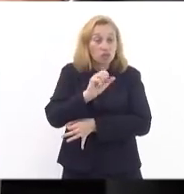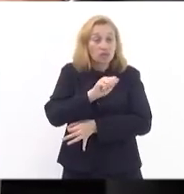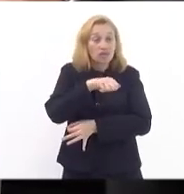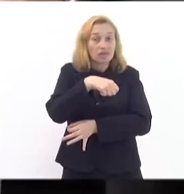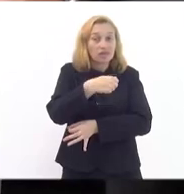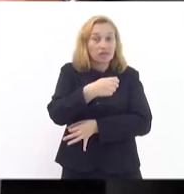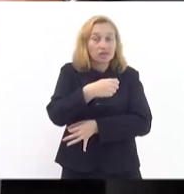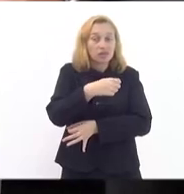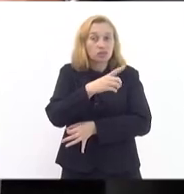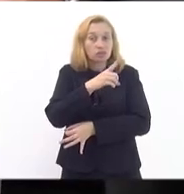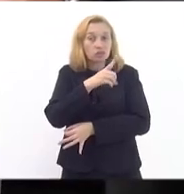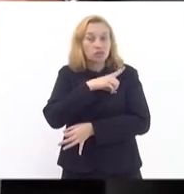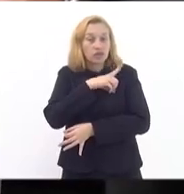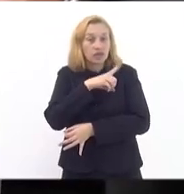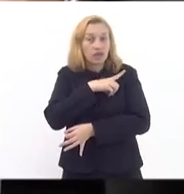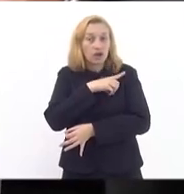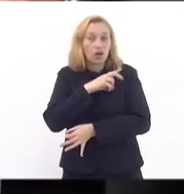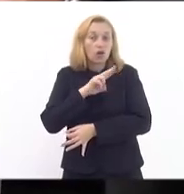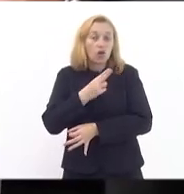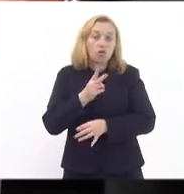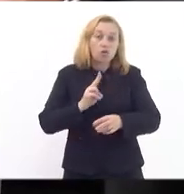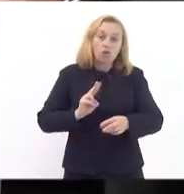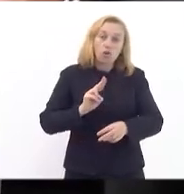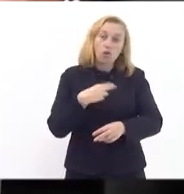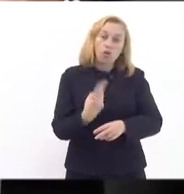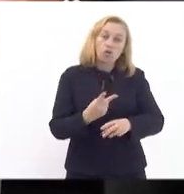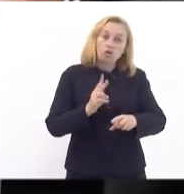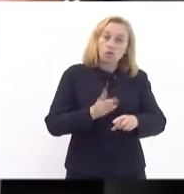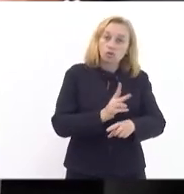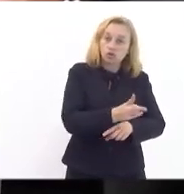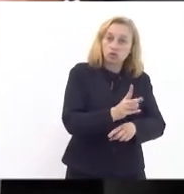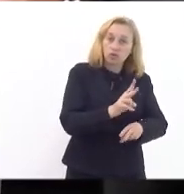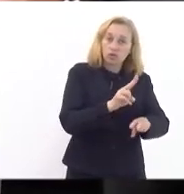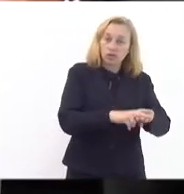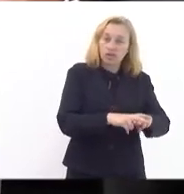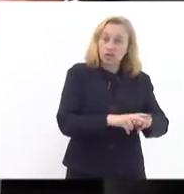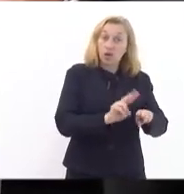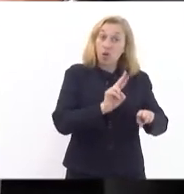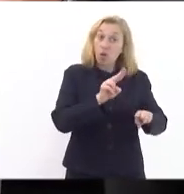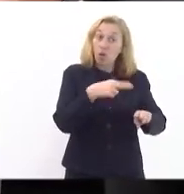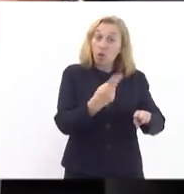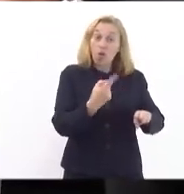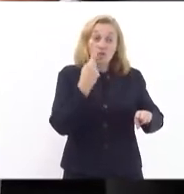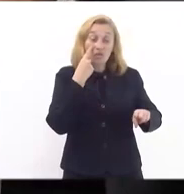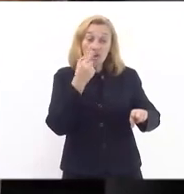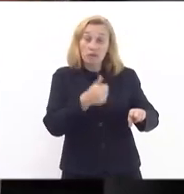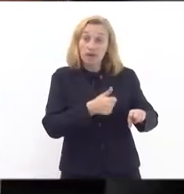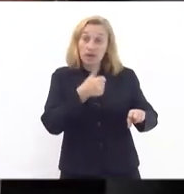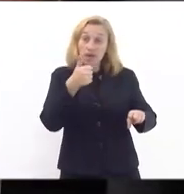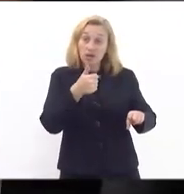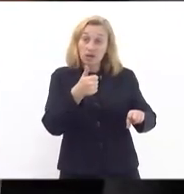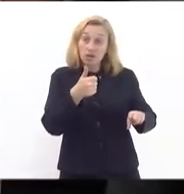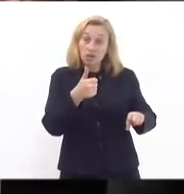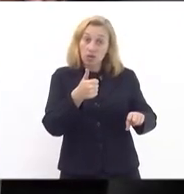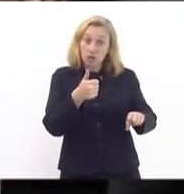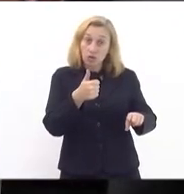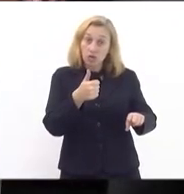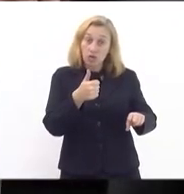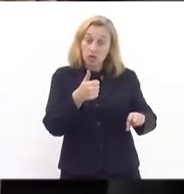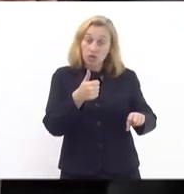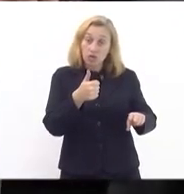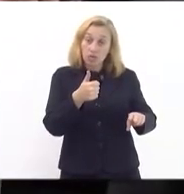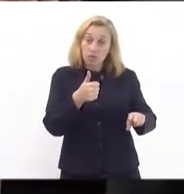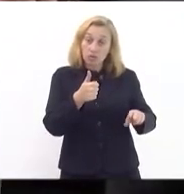delegado ou manter a prisão ou Rever essa decisão permitindo daí algum instrumento